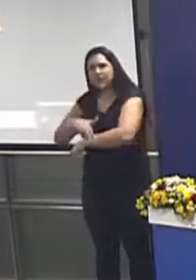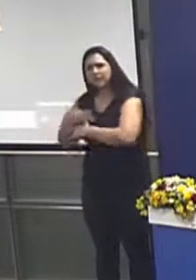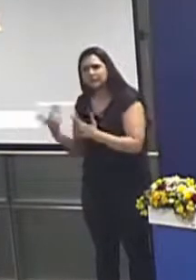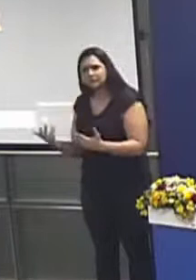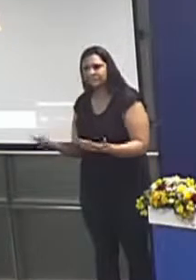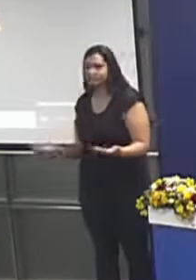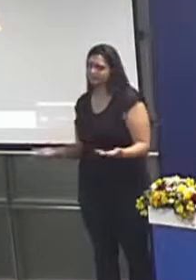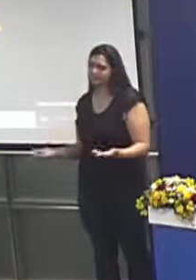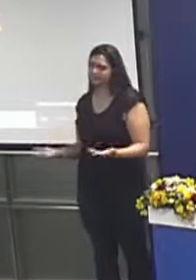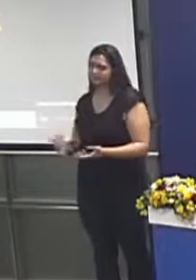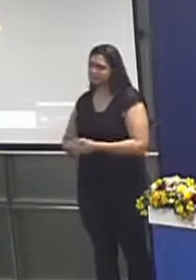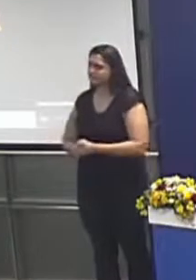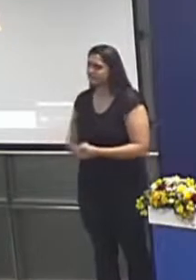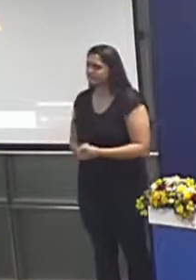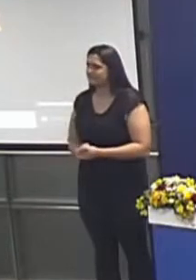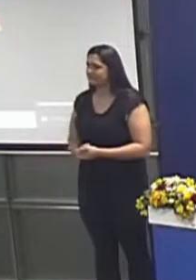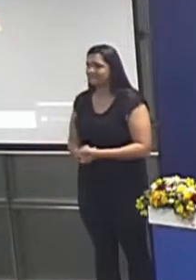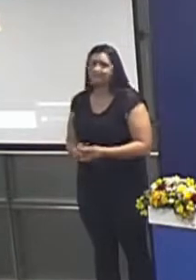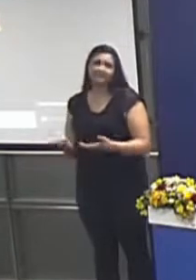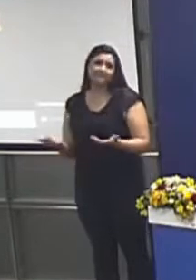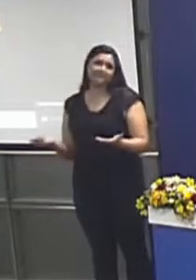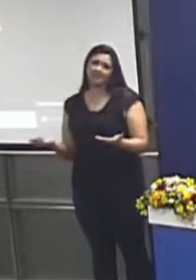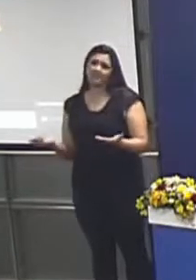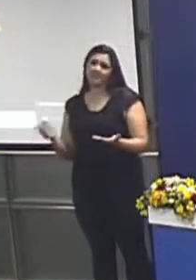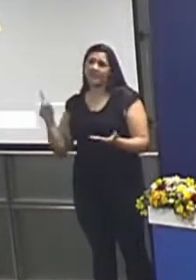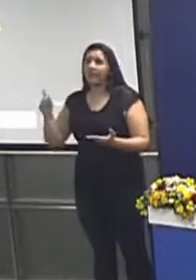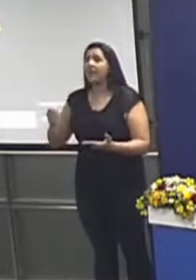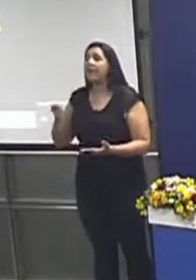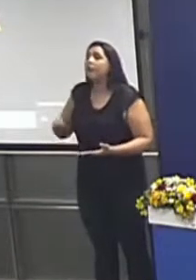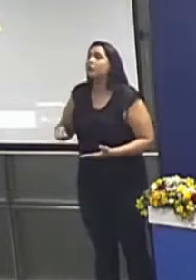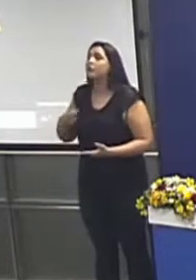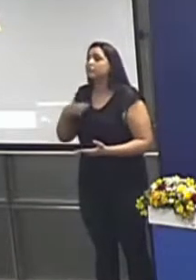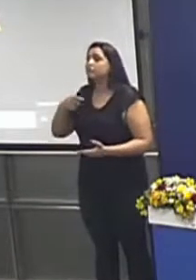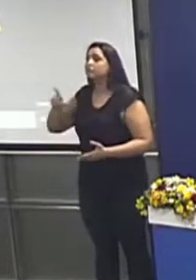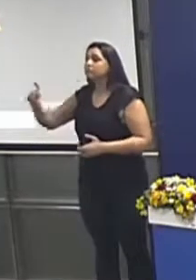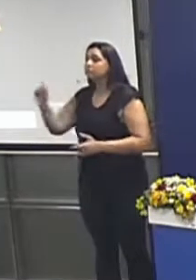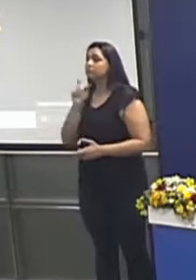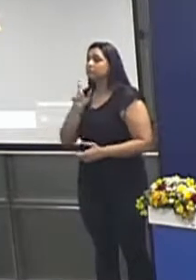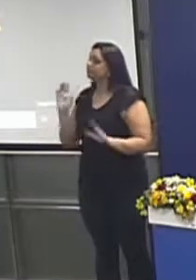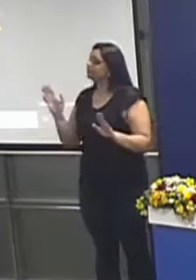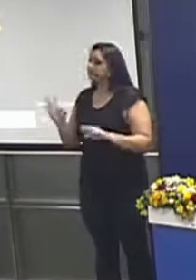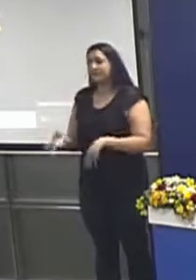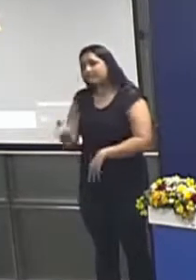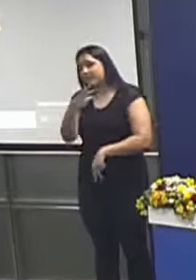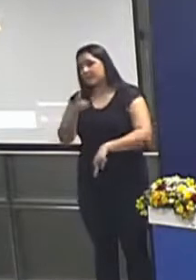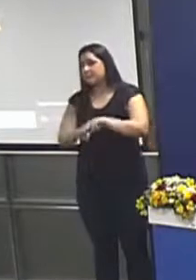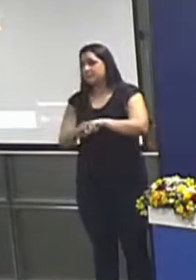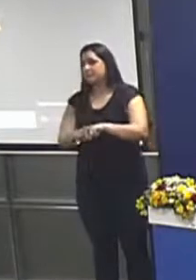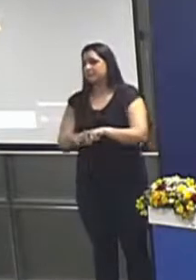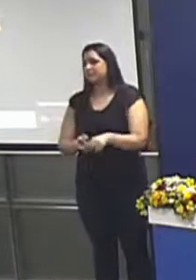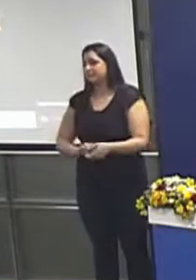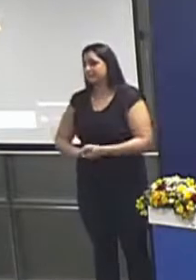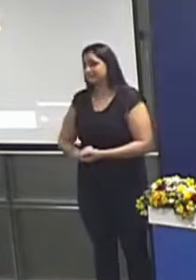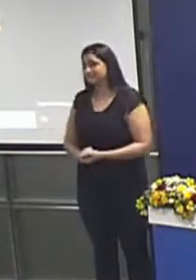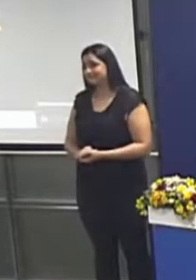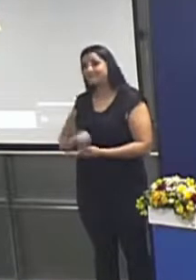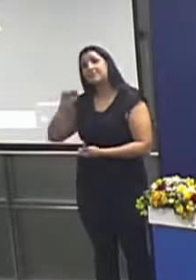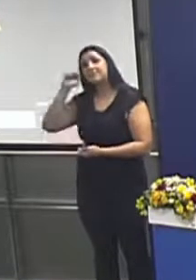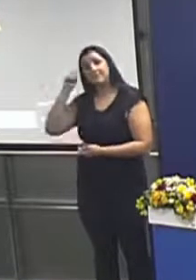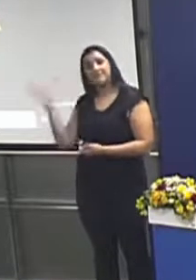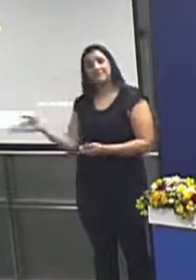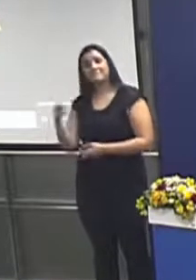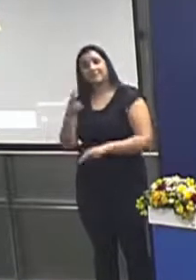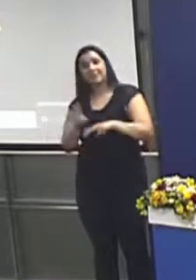tá? Ô, Pascoal, isso aqui é desacato à autoridade, não? Bora levar ele pro DP? Hein? O negão vai em cana